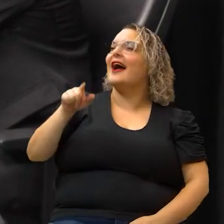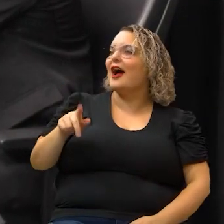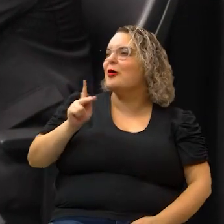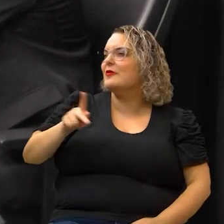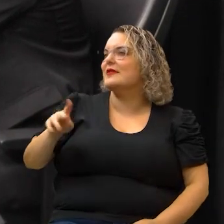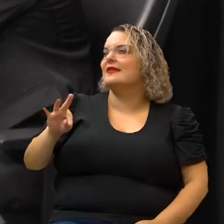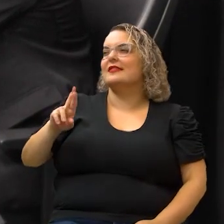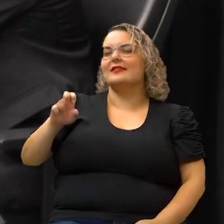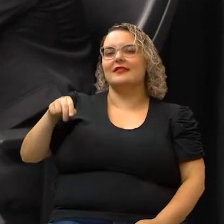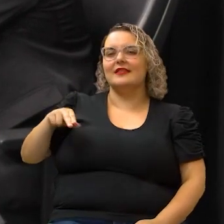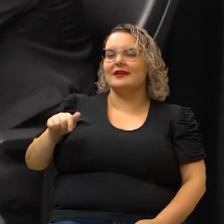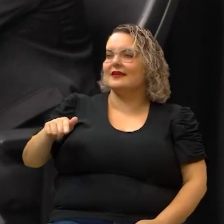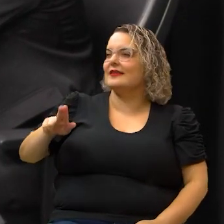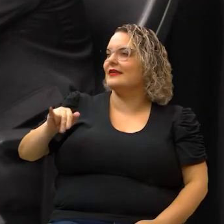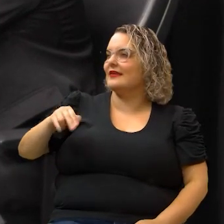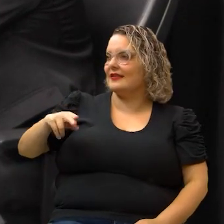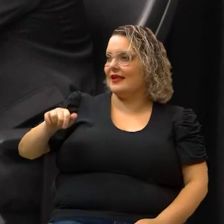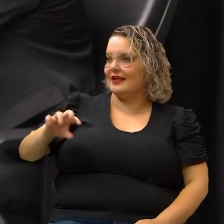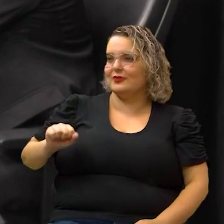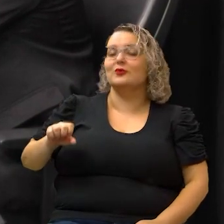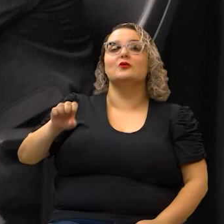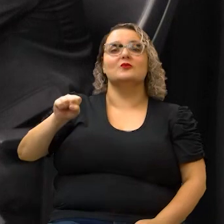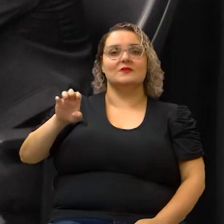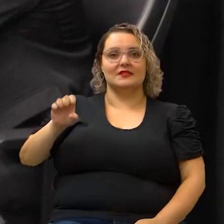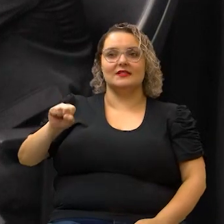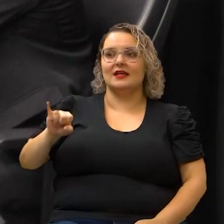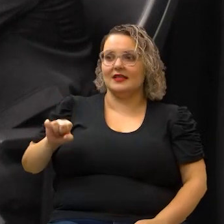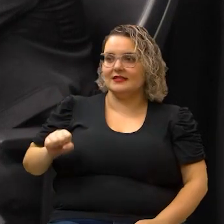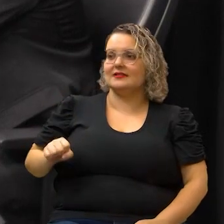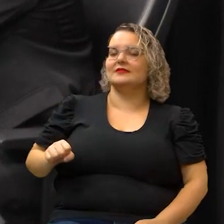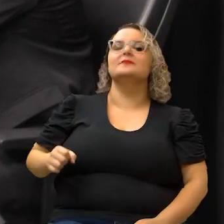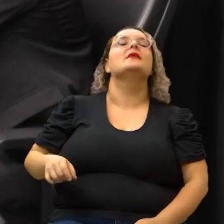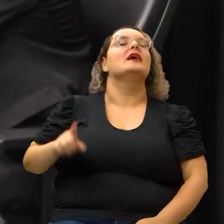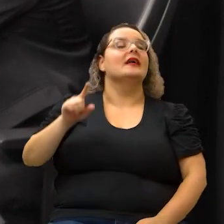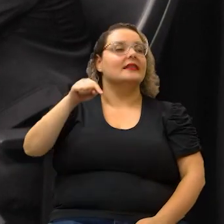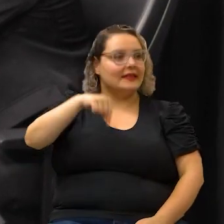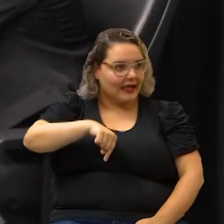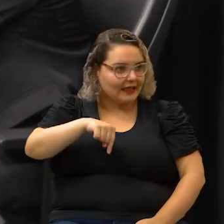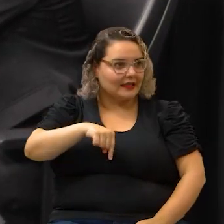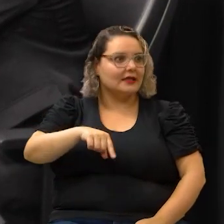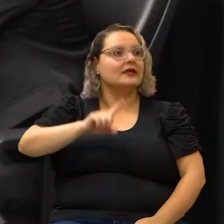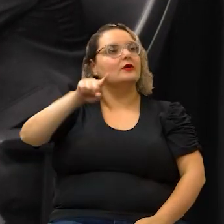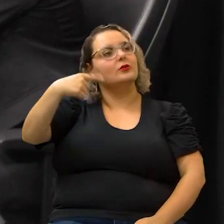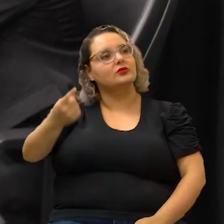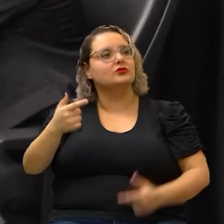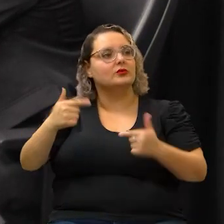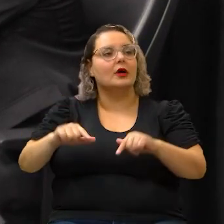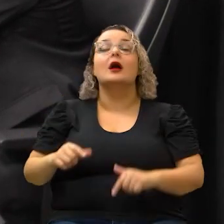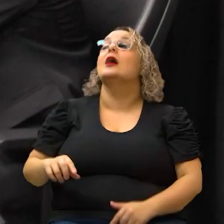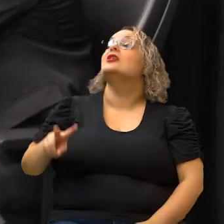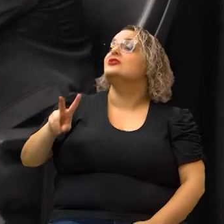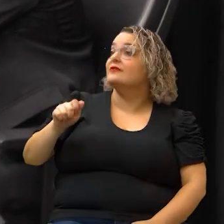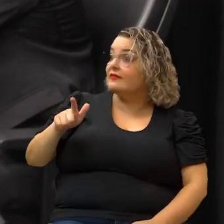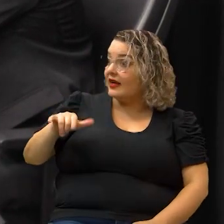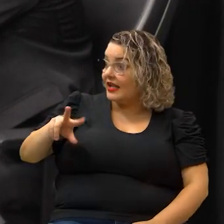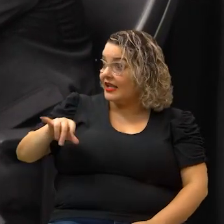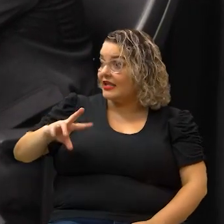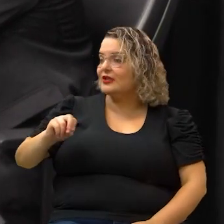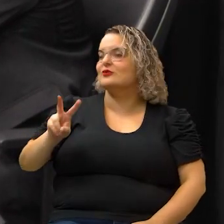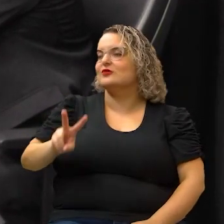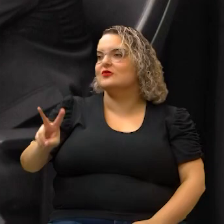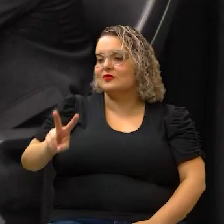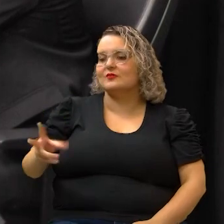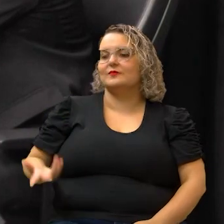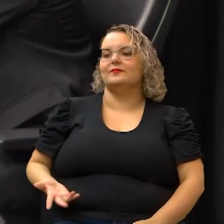Trinquinato, é um grande professor do Senai. Daqui de Campinas ou Aqui de lá? de Valinhos. De Valinhos. Valinhos. Ele morou em um bairro de italianos,